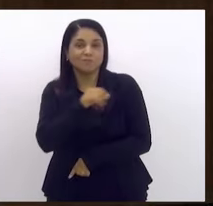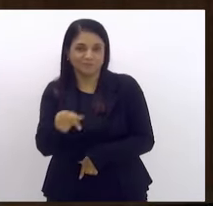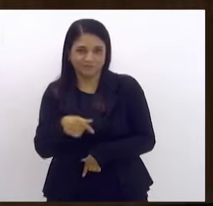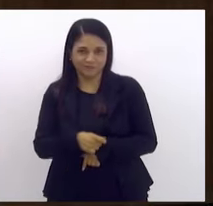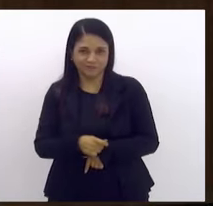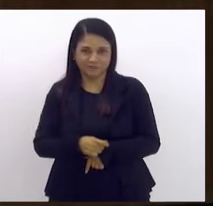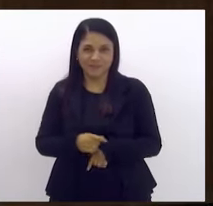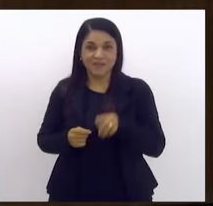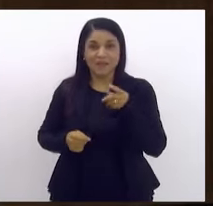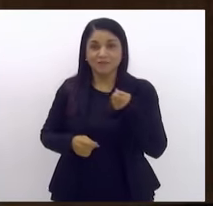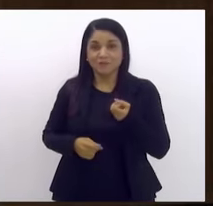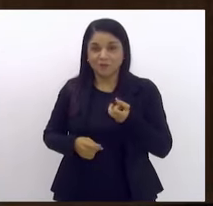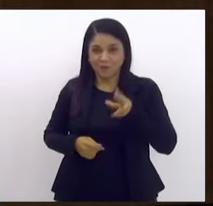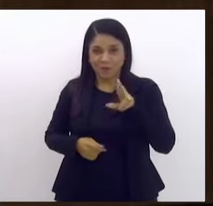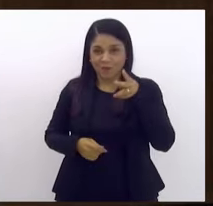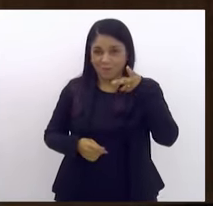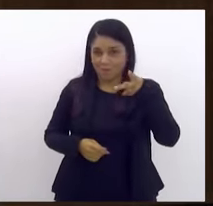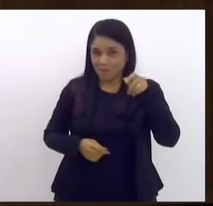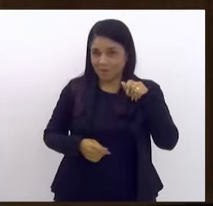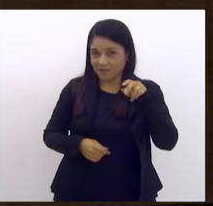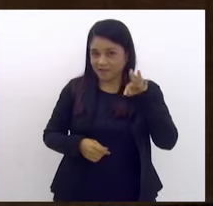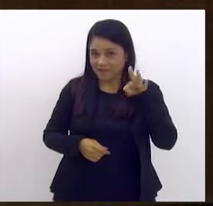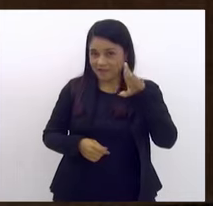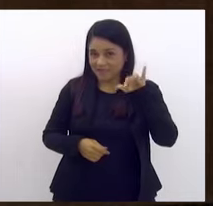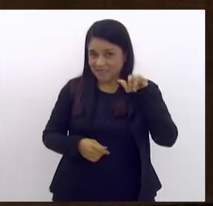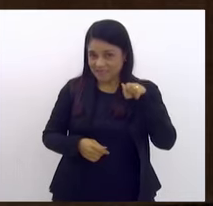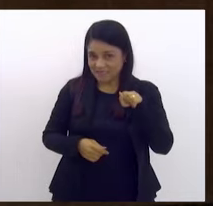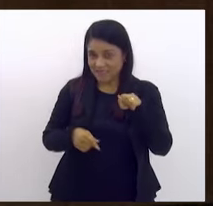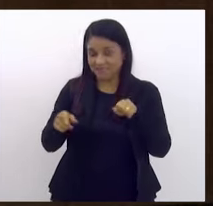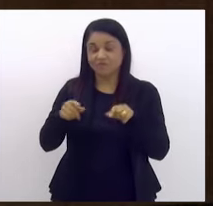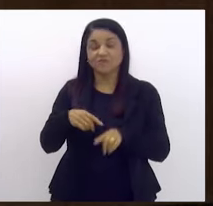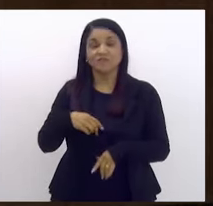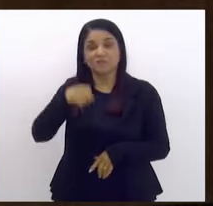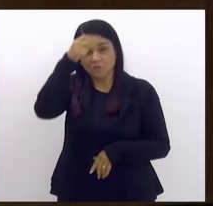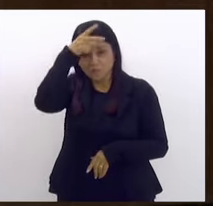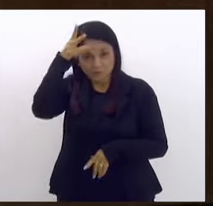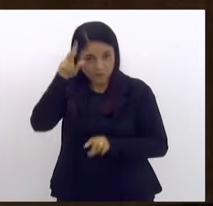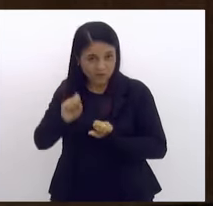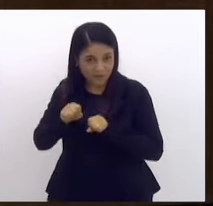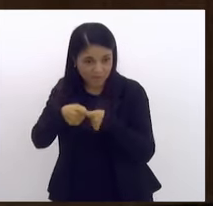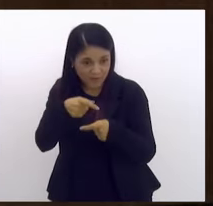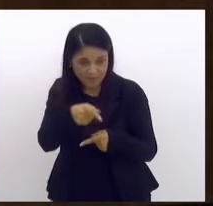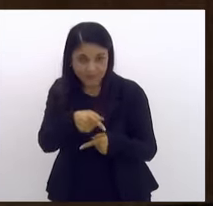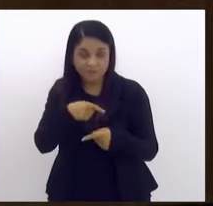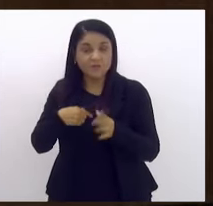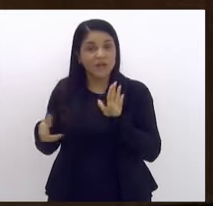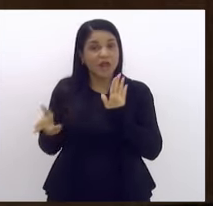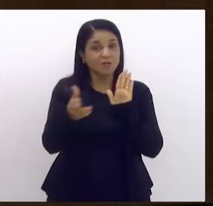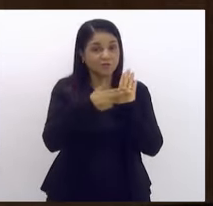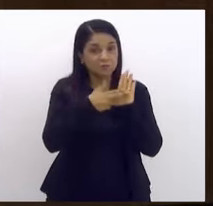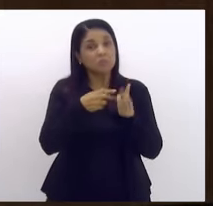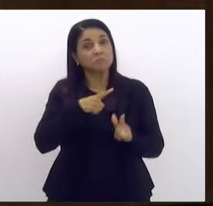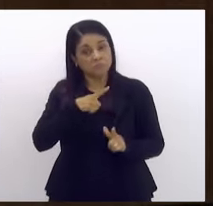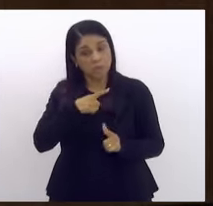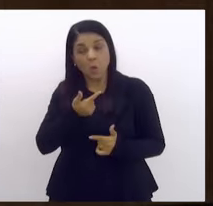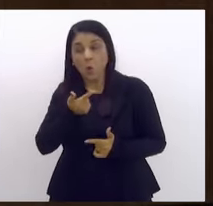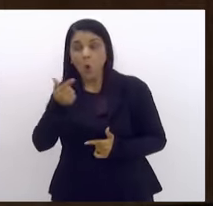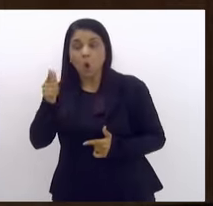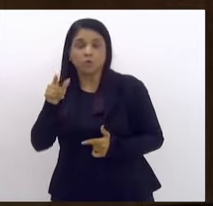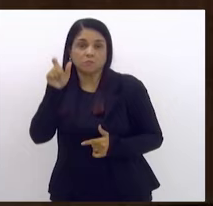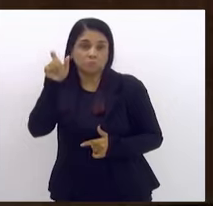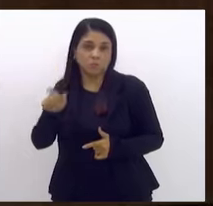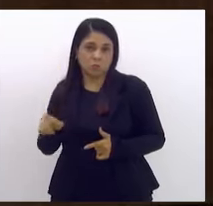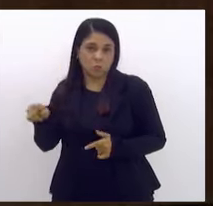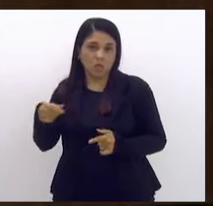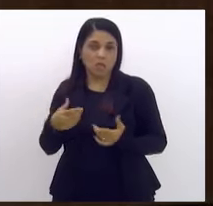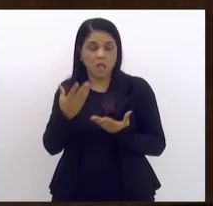RPA, e a senhora Patrícia, a qual o prefeitinho defende, ela assume que tem outra pessoa que recebe no lugar do